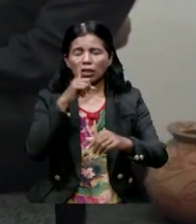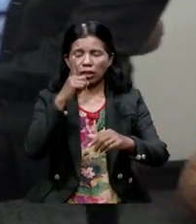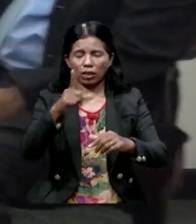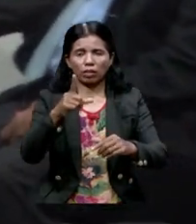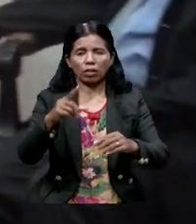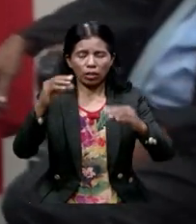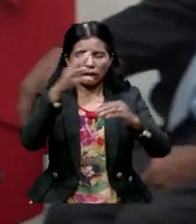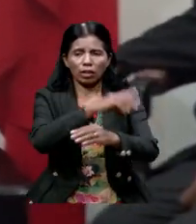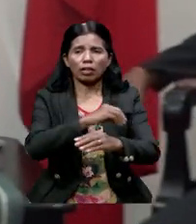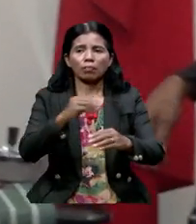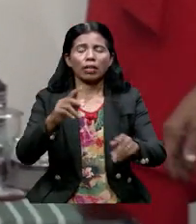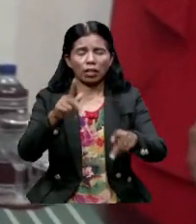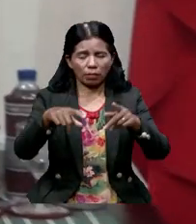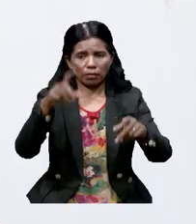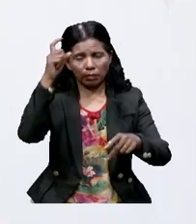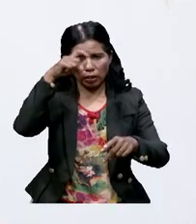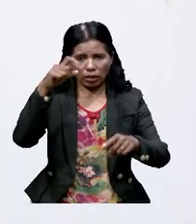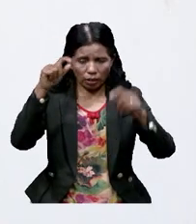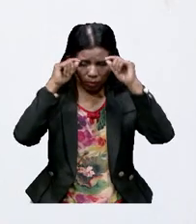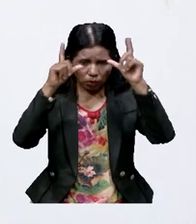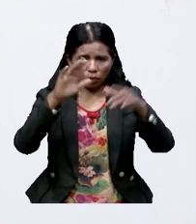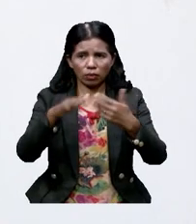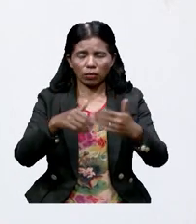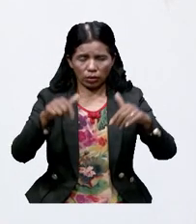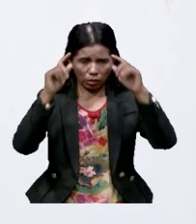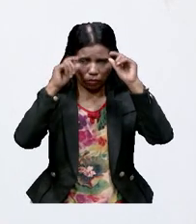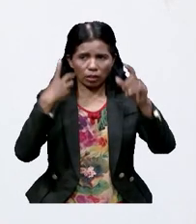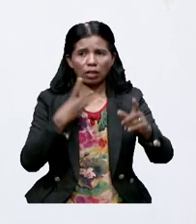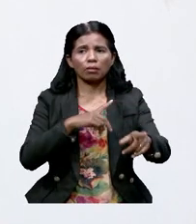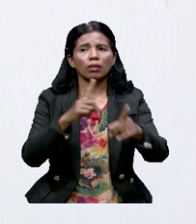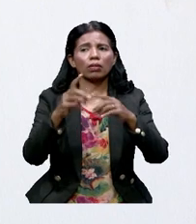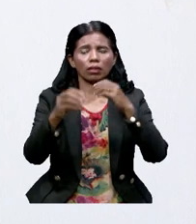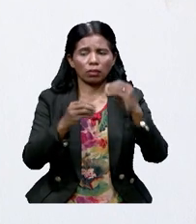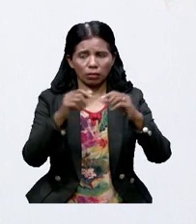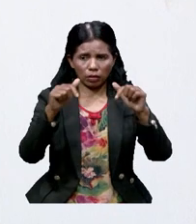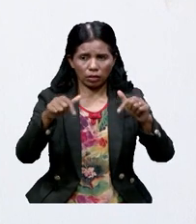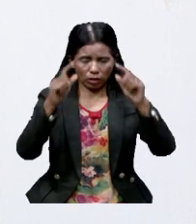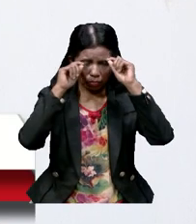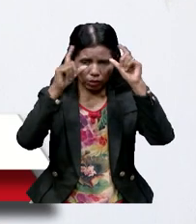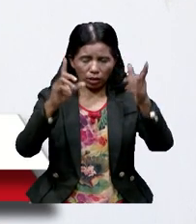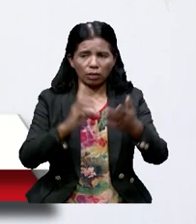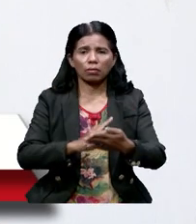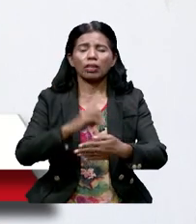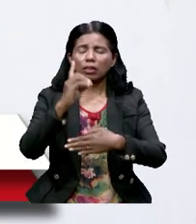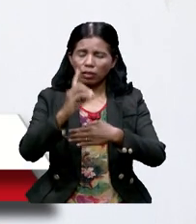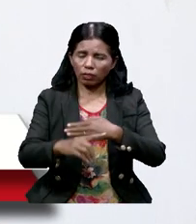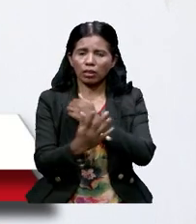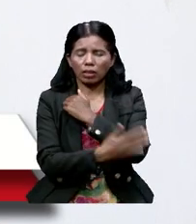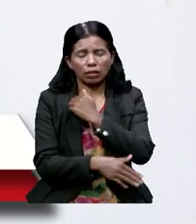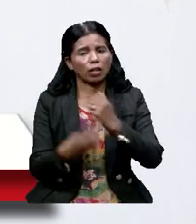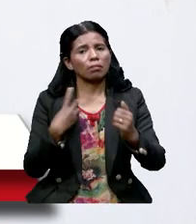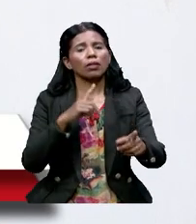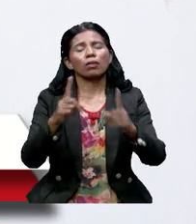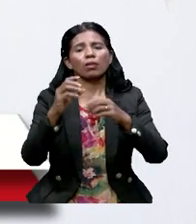para diplomata timor-ansira e a Timor-Leste. A mi colia conaba a situação atual Timor-Leste nian para desenvolvimento nação, a mi mos colia ligado